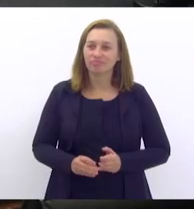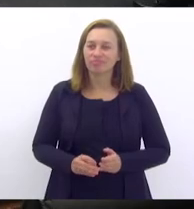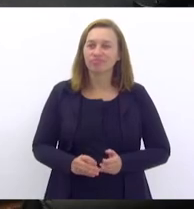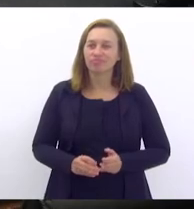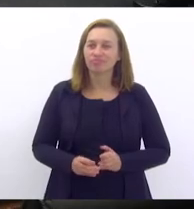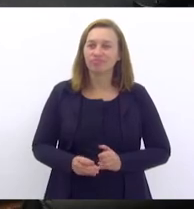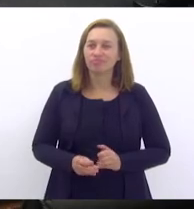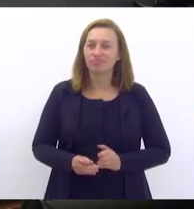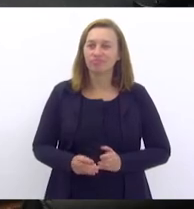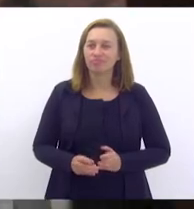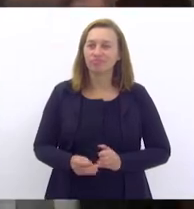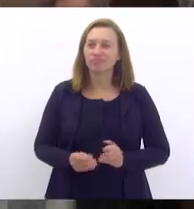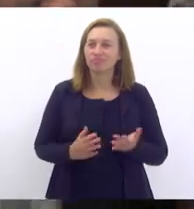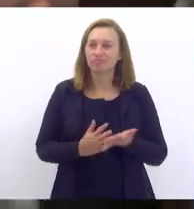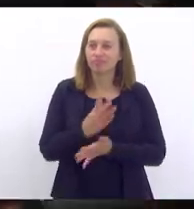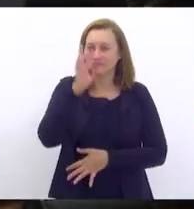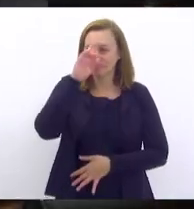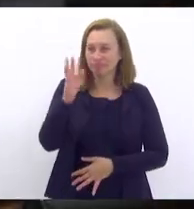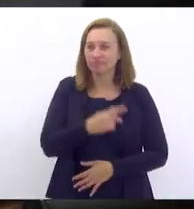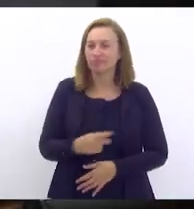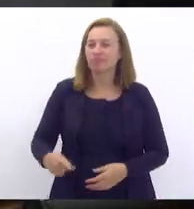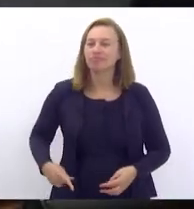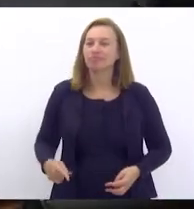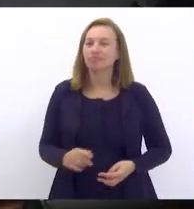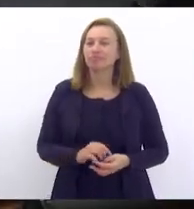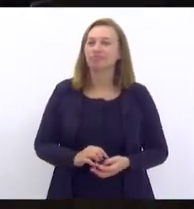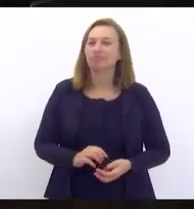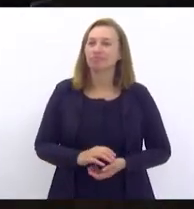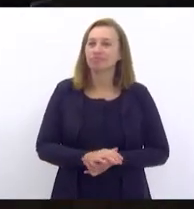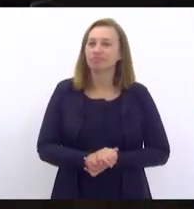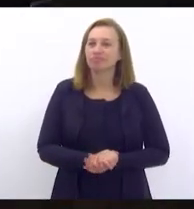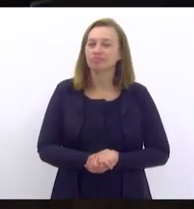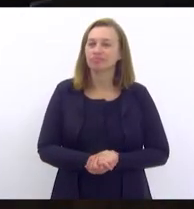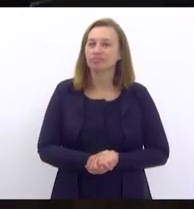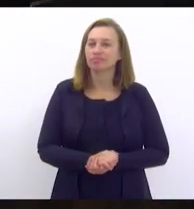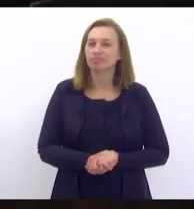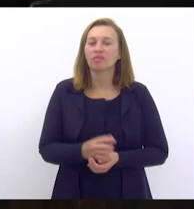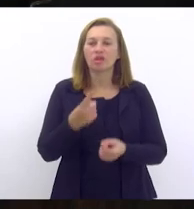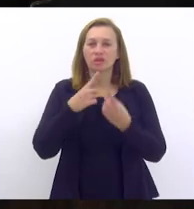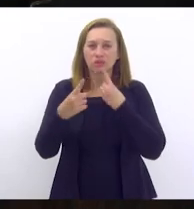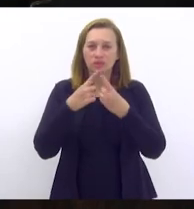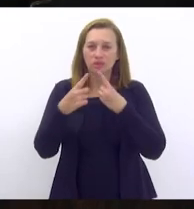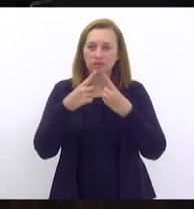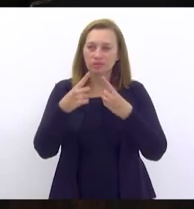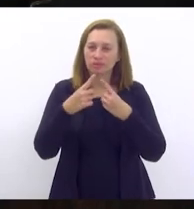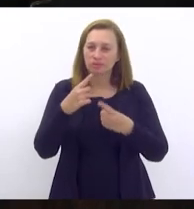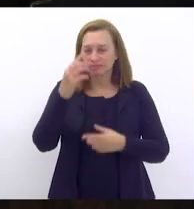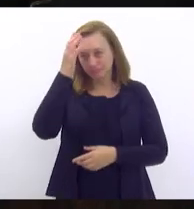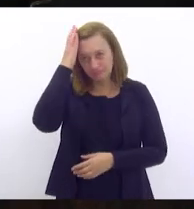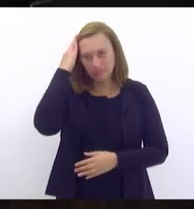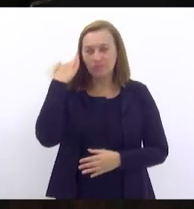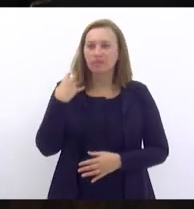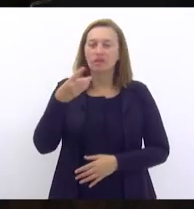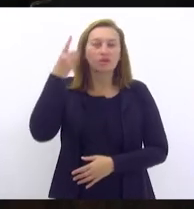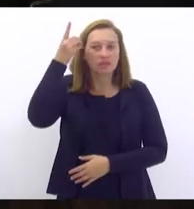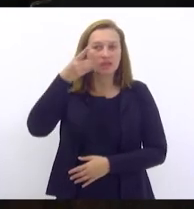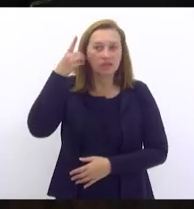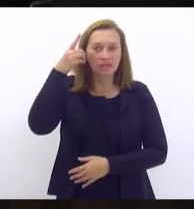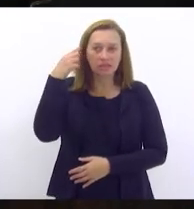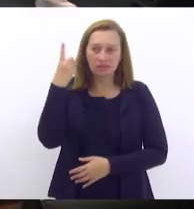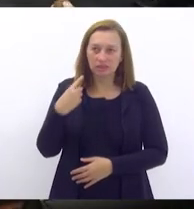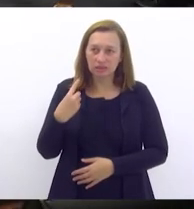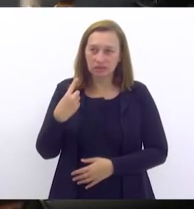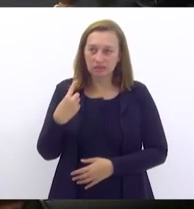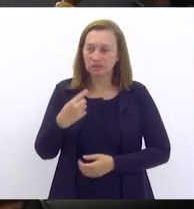Mas é isso. Favorável, presidente. Com os pareceres emitidos, em discussão. Para discutir, deputada Dani